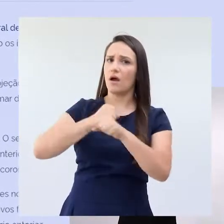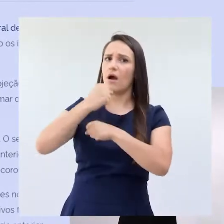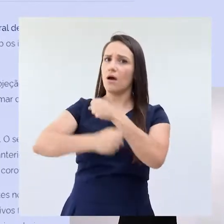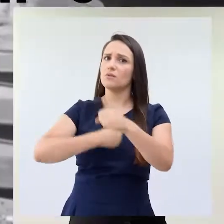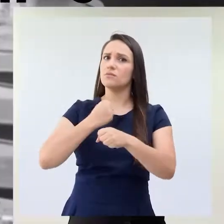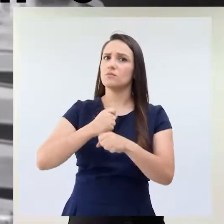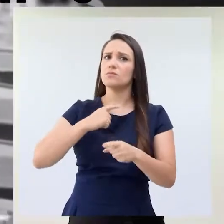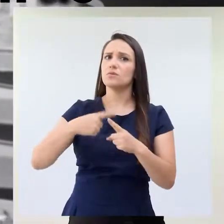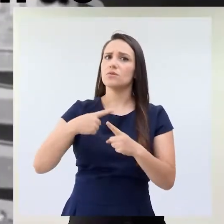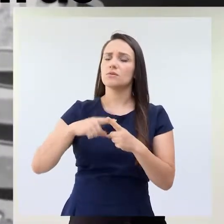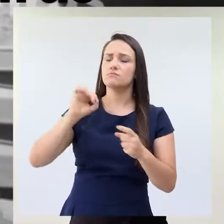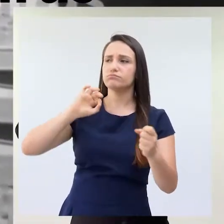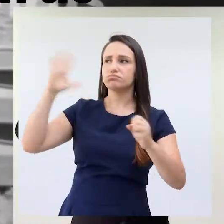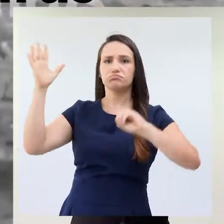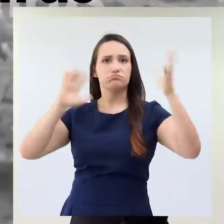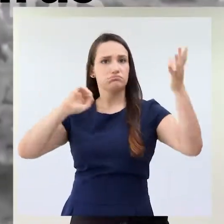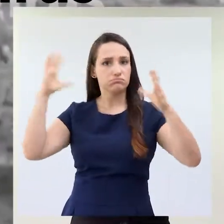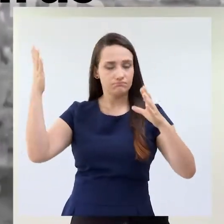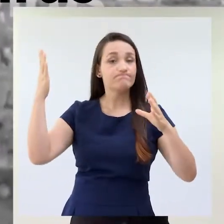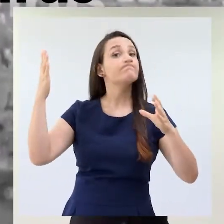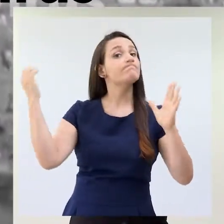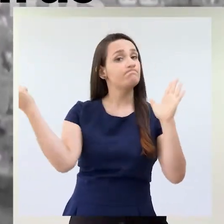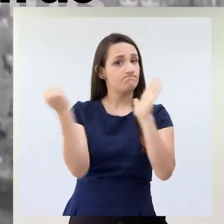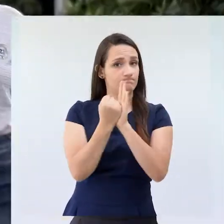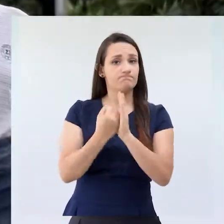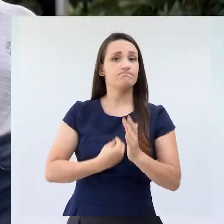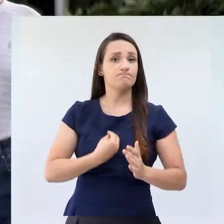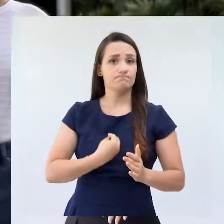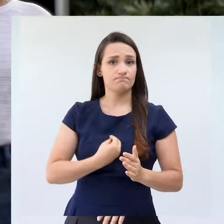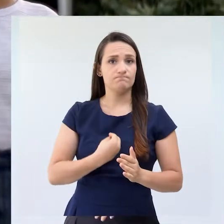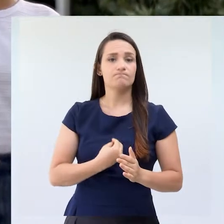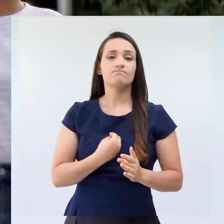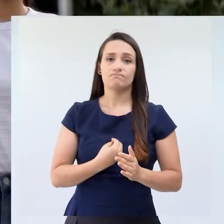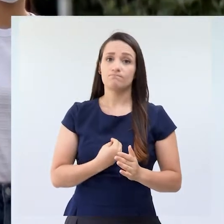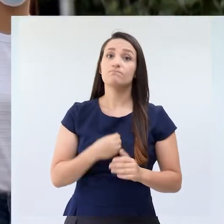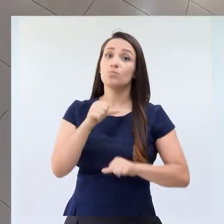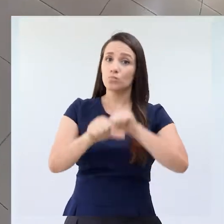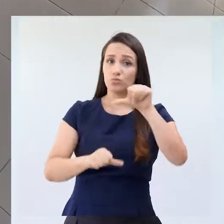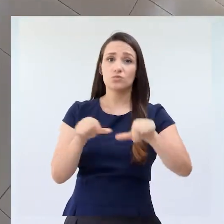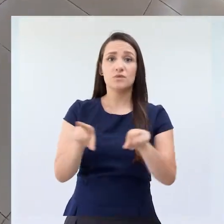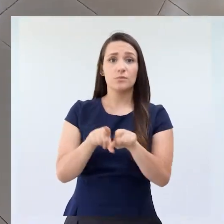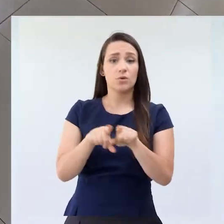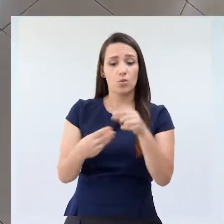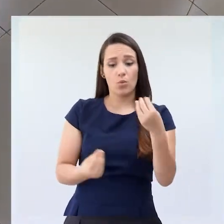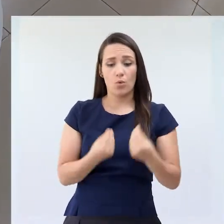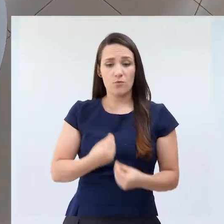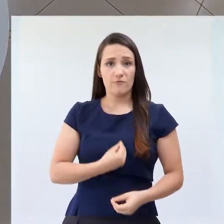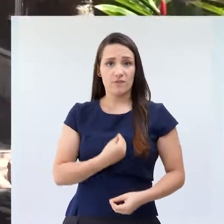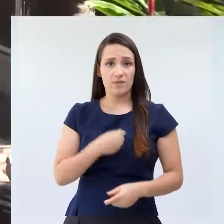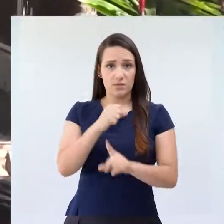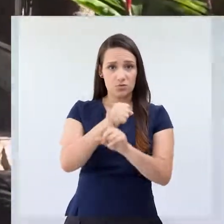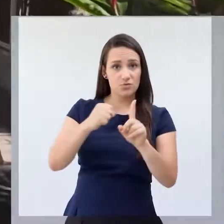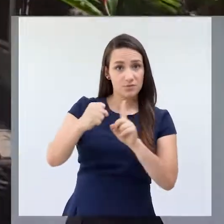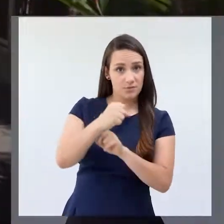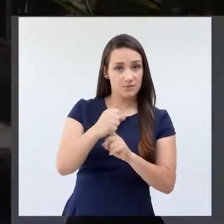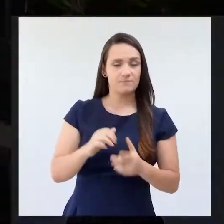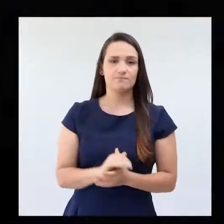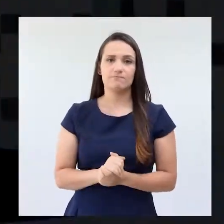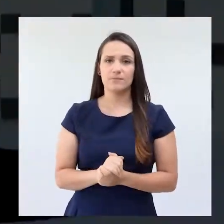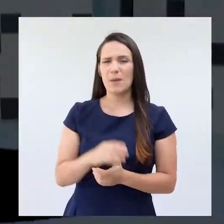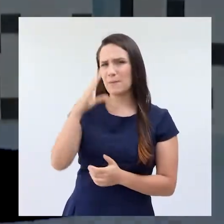atípico, marcado por uma série de acontecimentos significativos que influenciaram nas mudanças de hábitos de uma